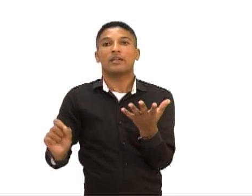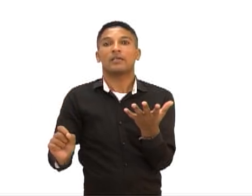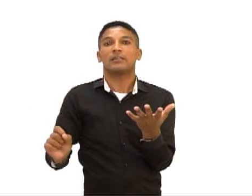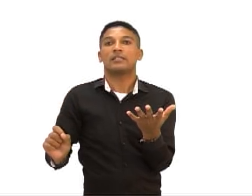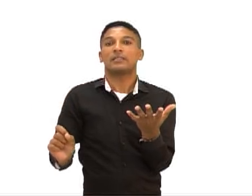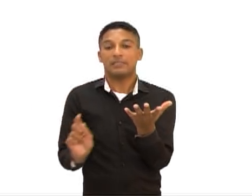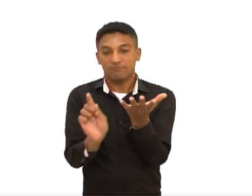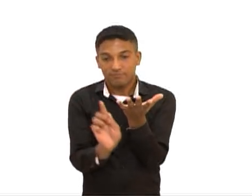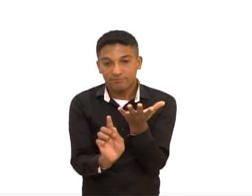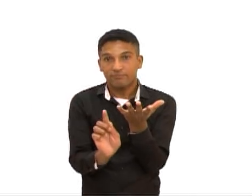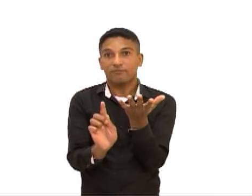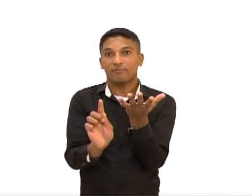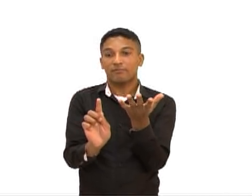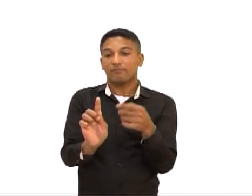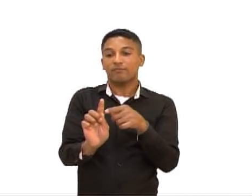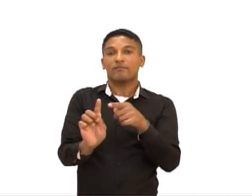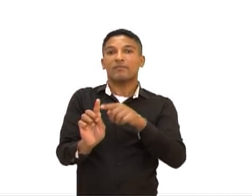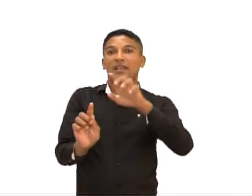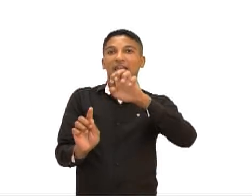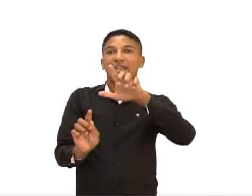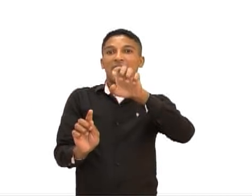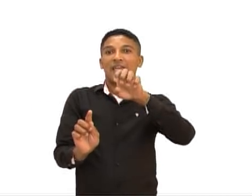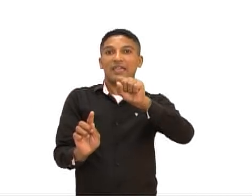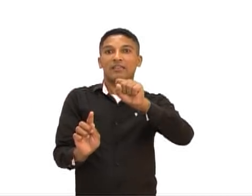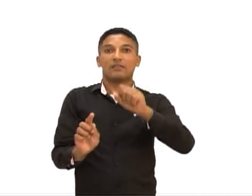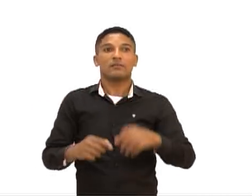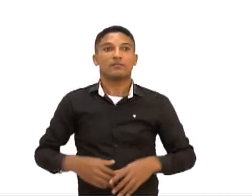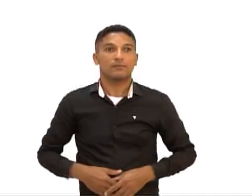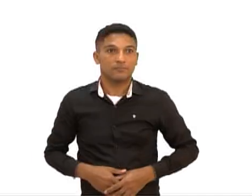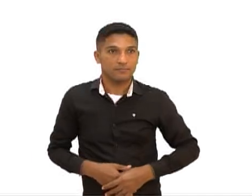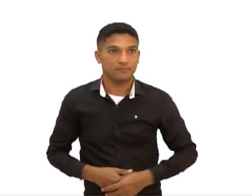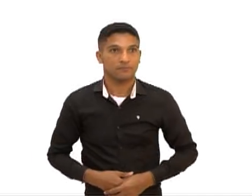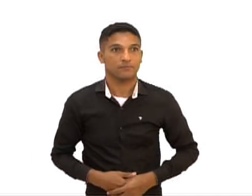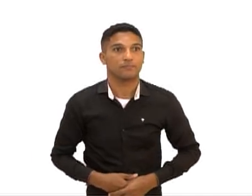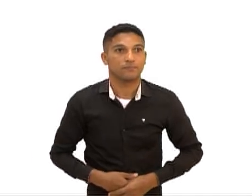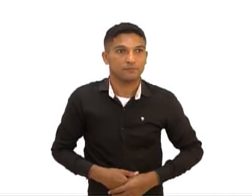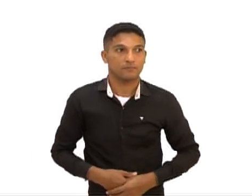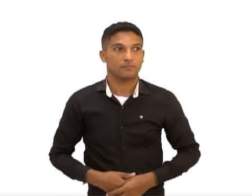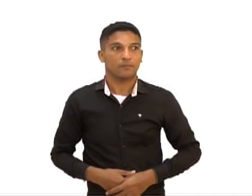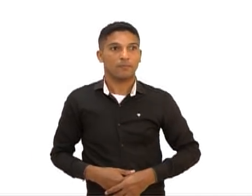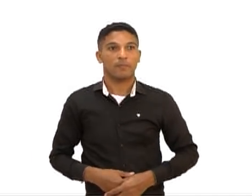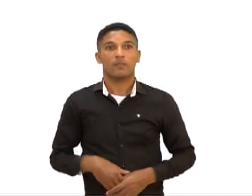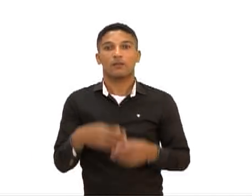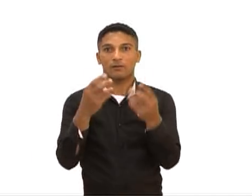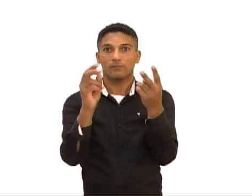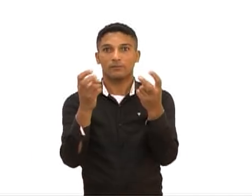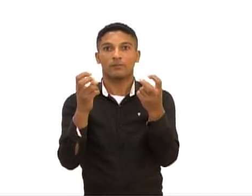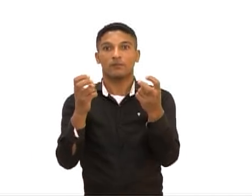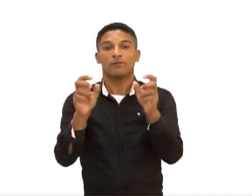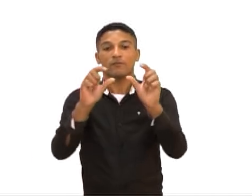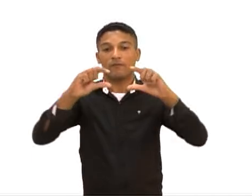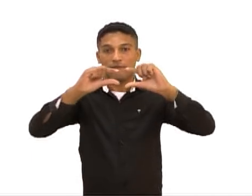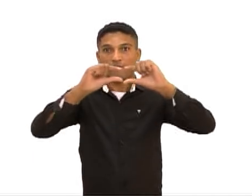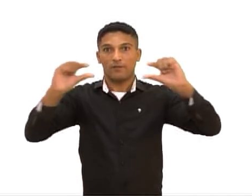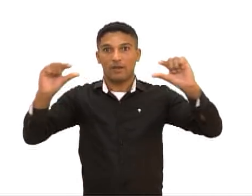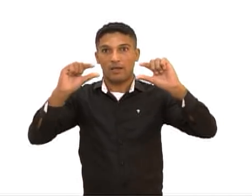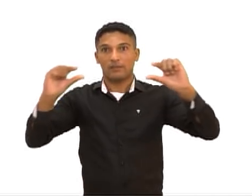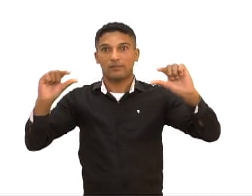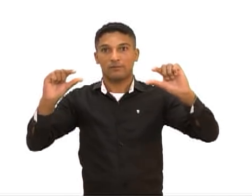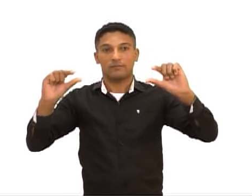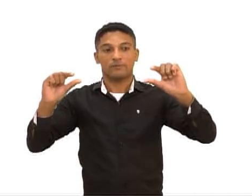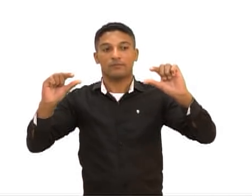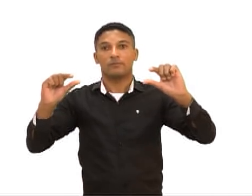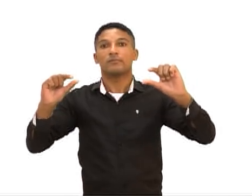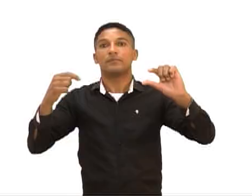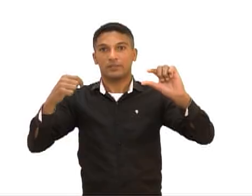caso reto, eu. Constrói-se a partir da segunda e terceira pessoa do presente do modo indicativo, sem a letra S,